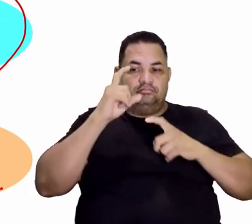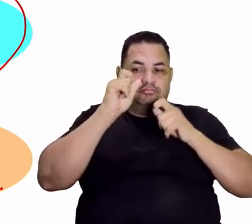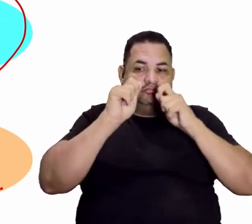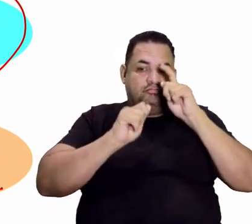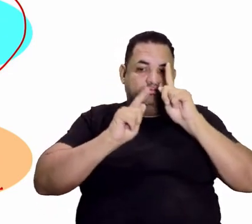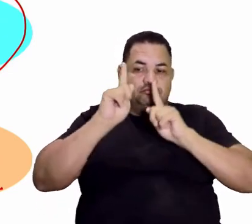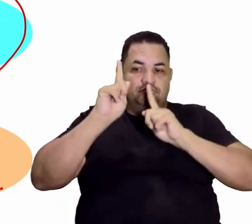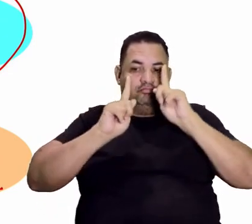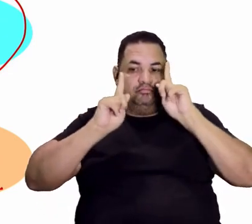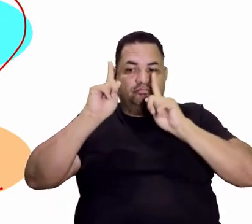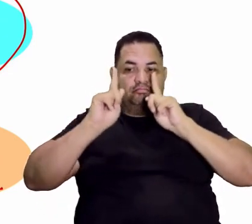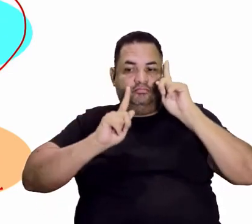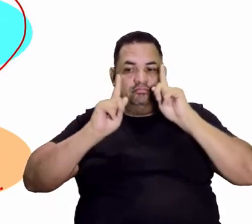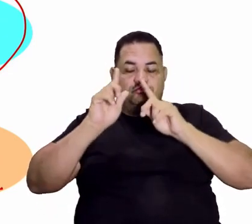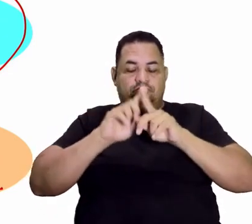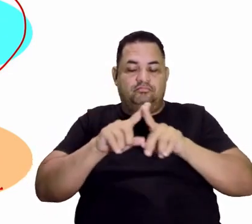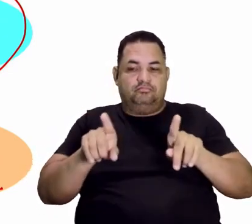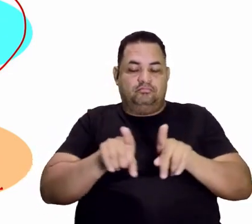gestos